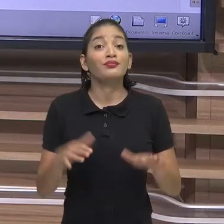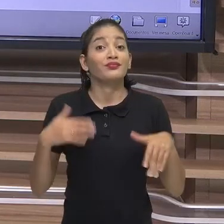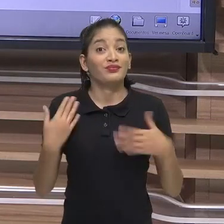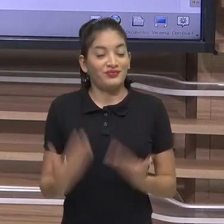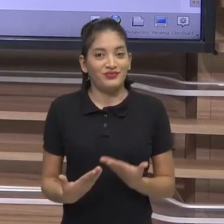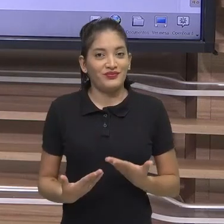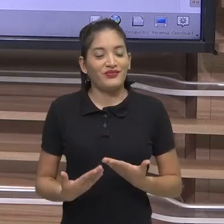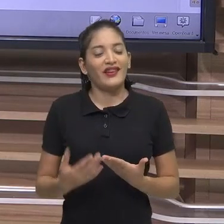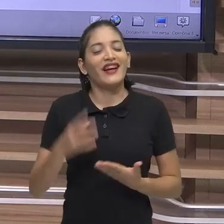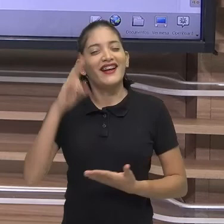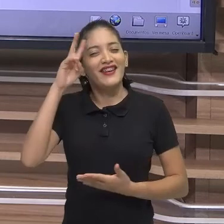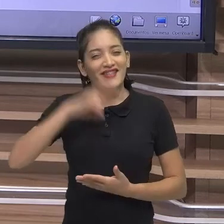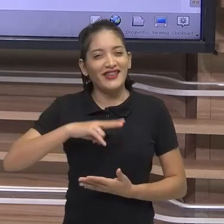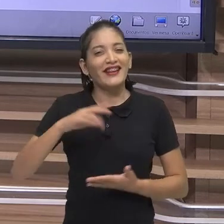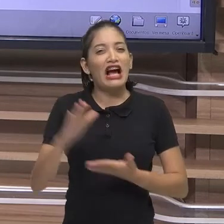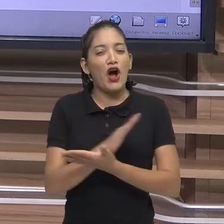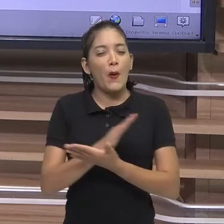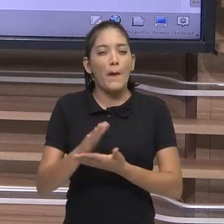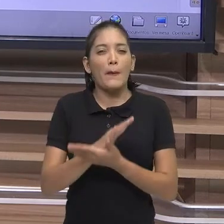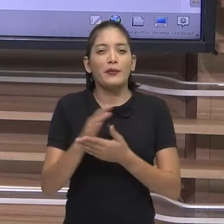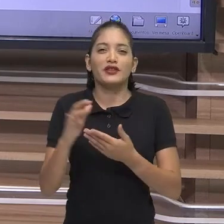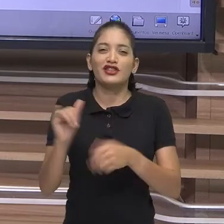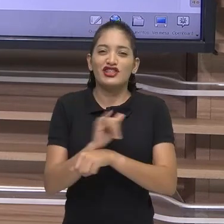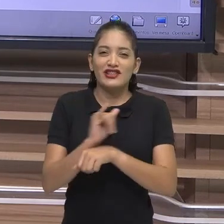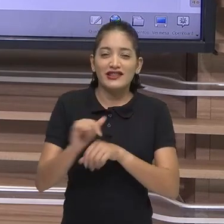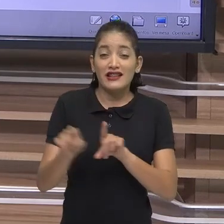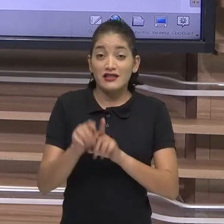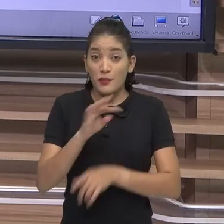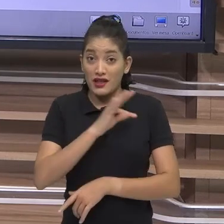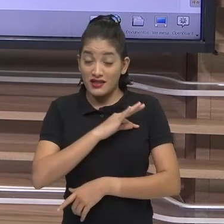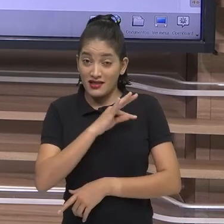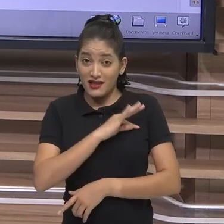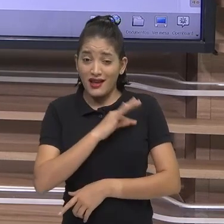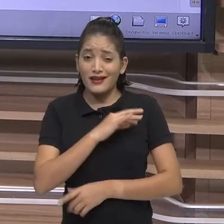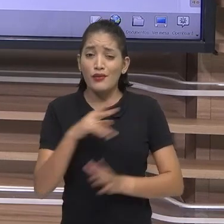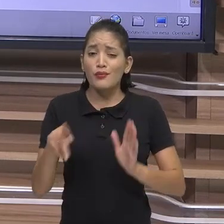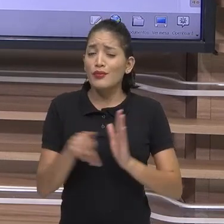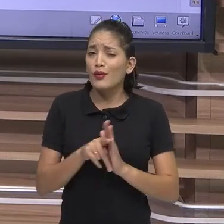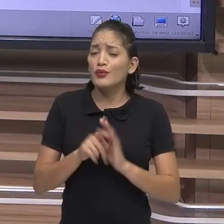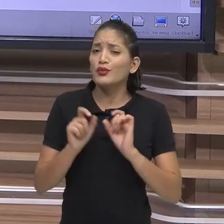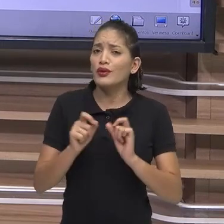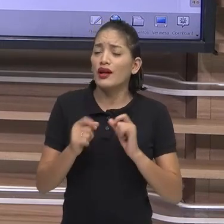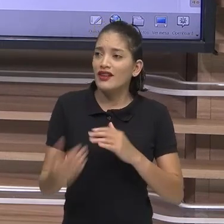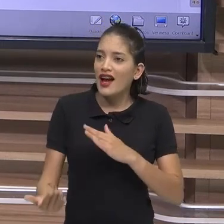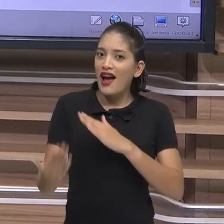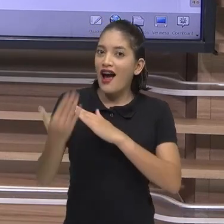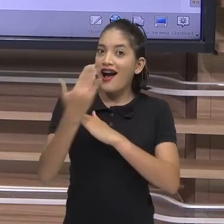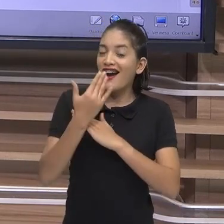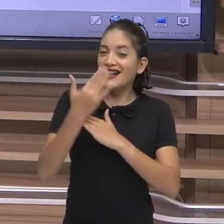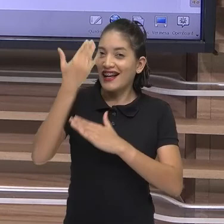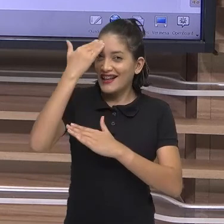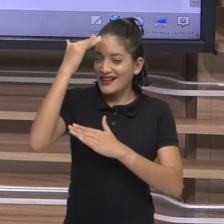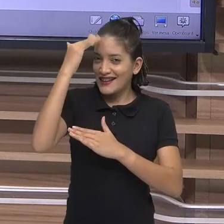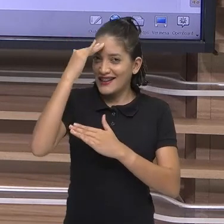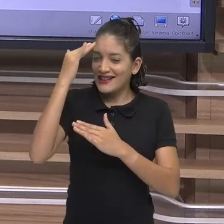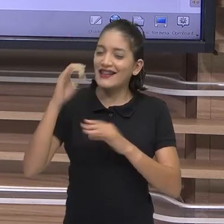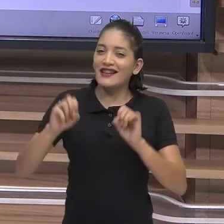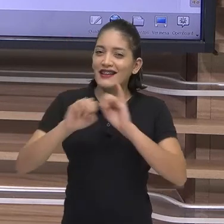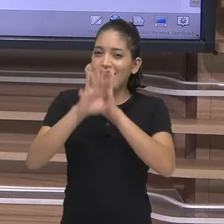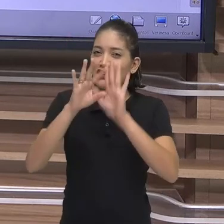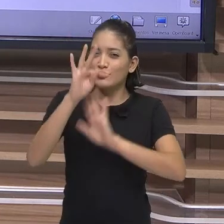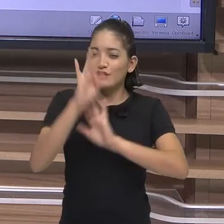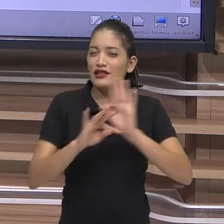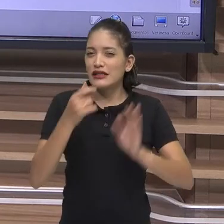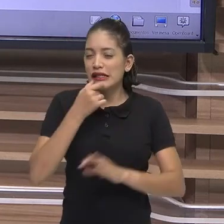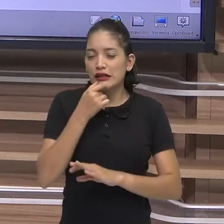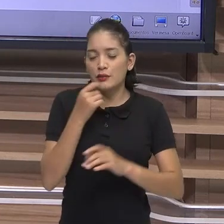estamos vendo as técnicas de leitura, que são aquelas técnicas que vão nos ajudar a compreender um texto em língua inglesa sem que